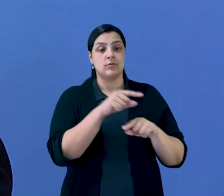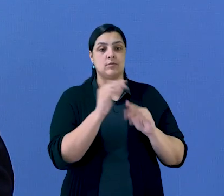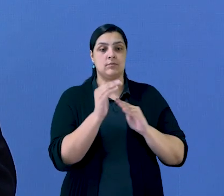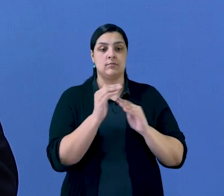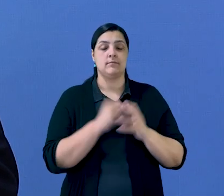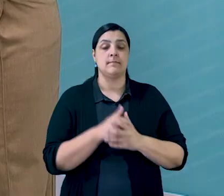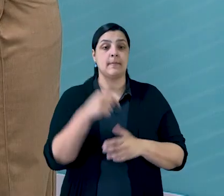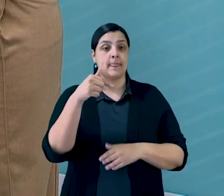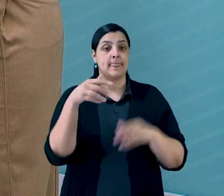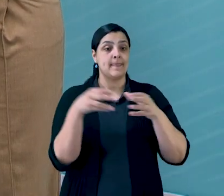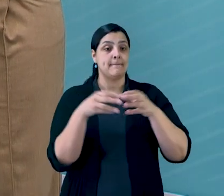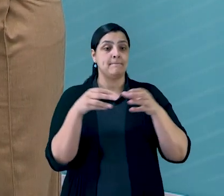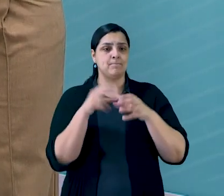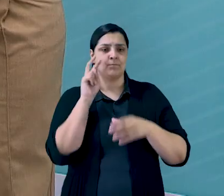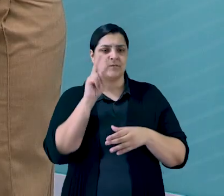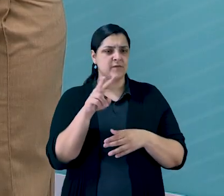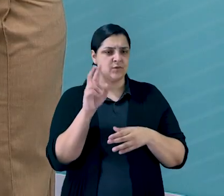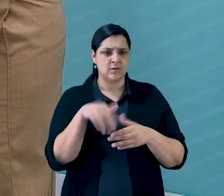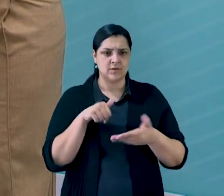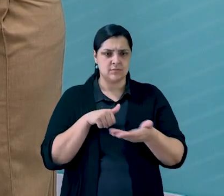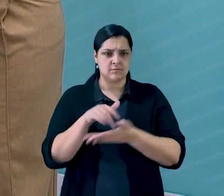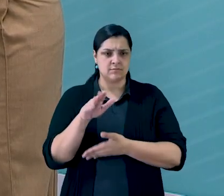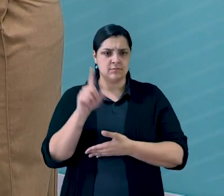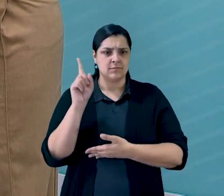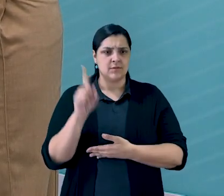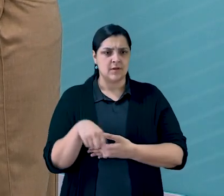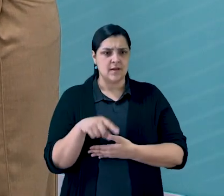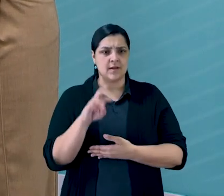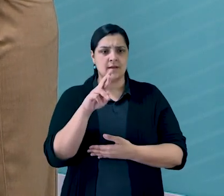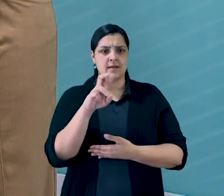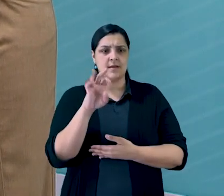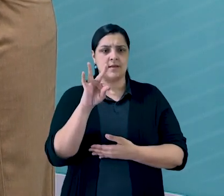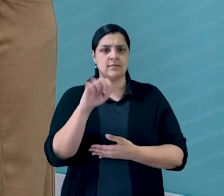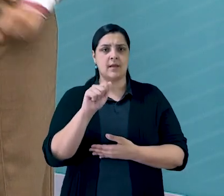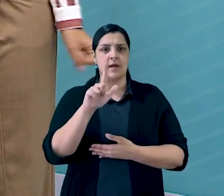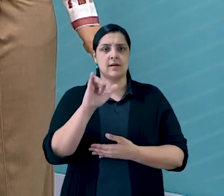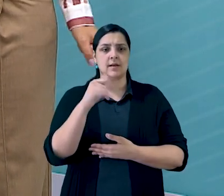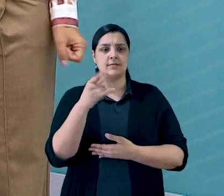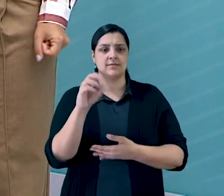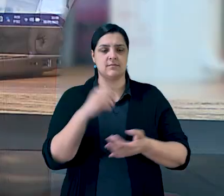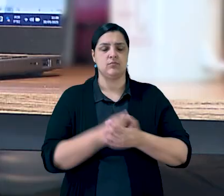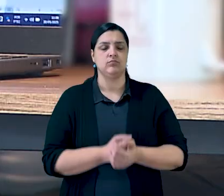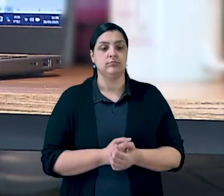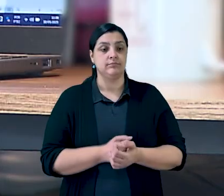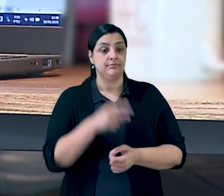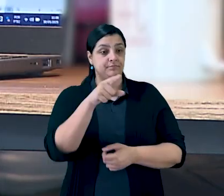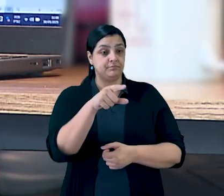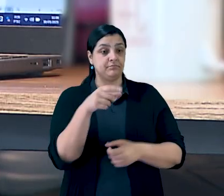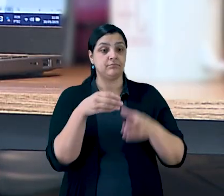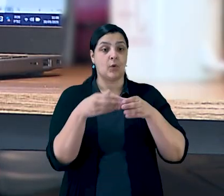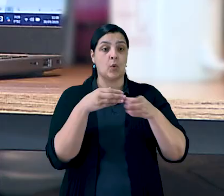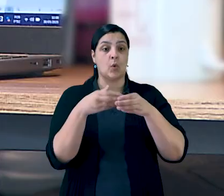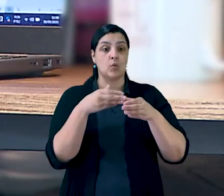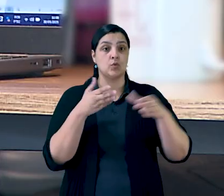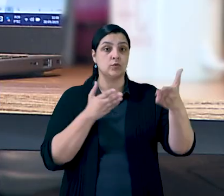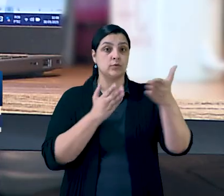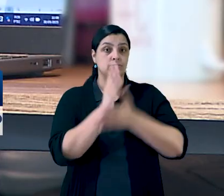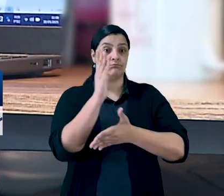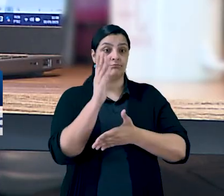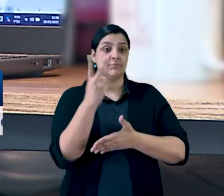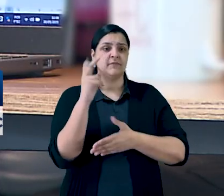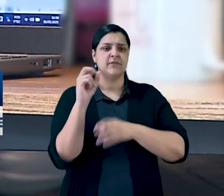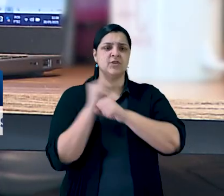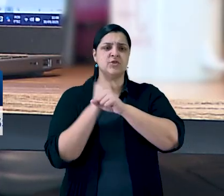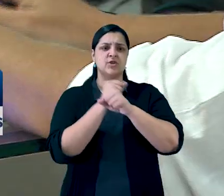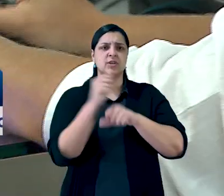instituição financeira. A 7ª turma considerou que o desligamento foi um ato de retaliação. Admitidos por concurso público